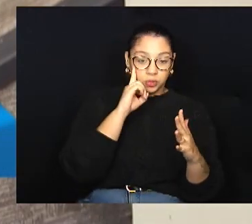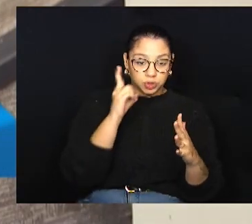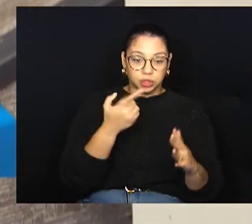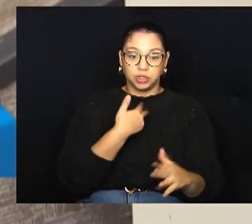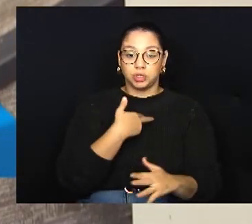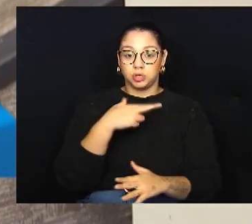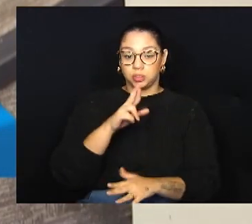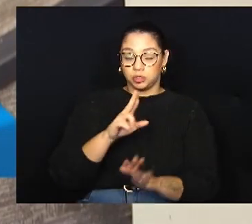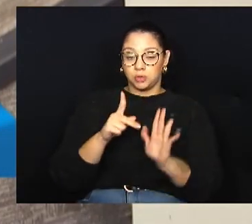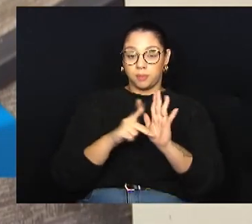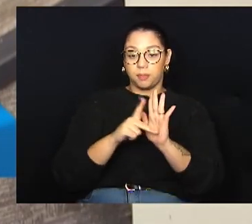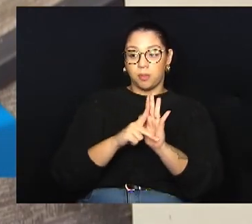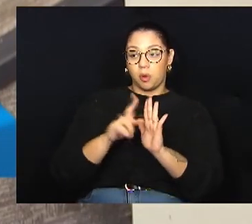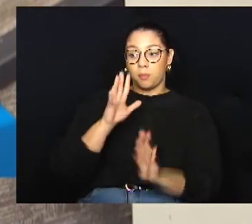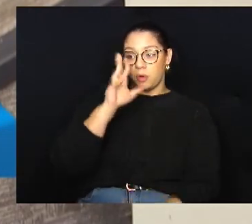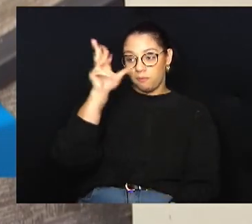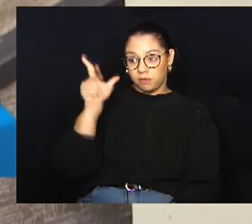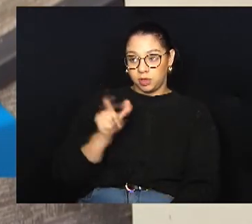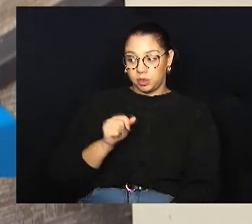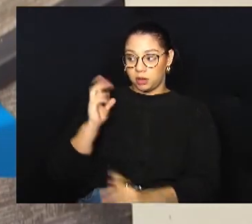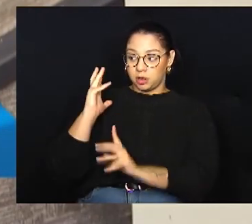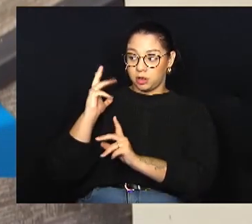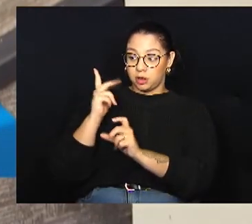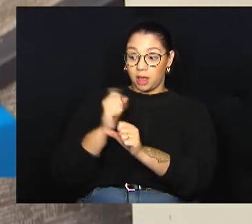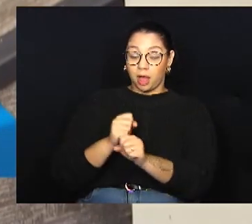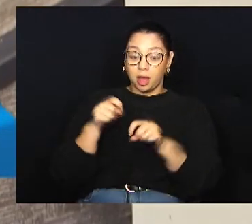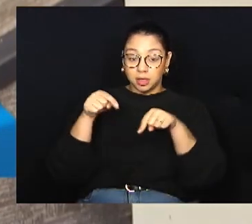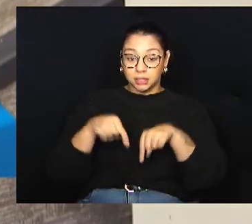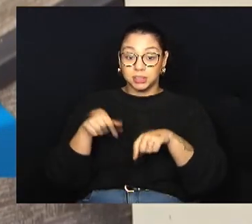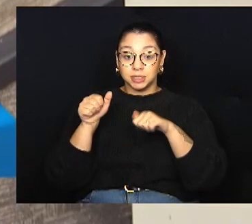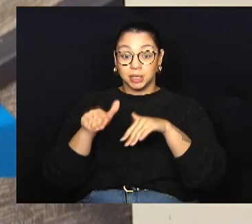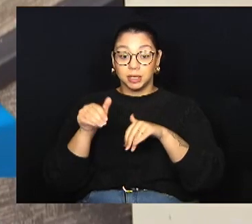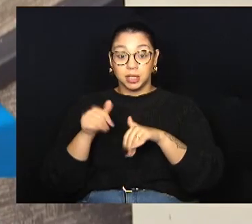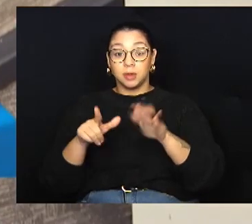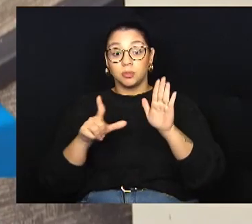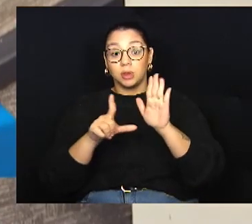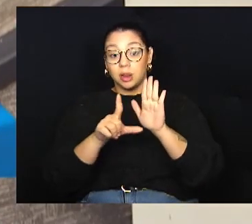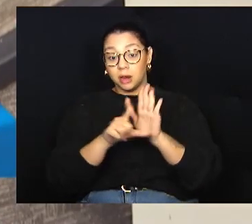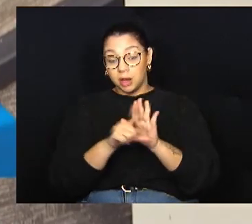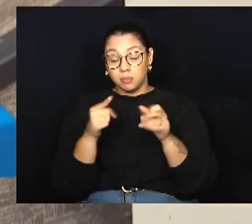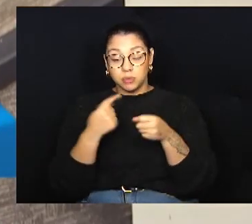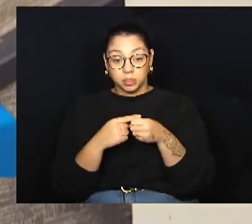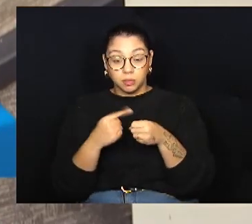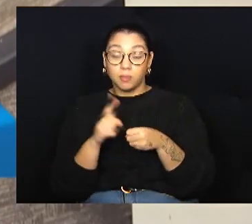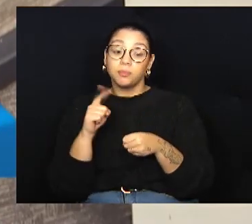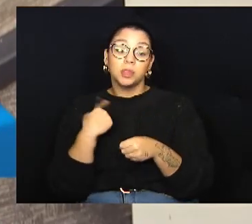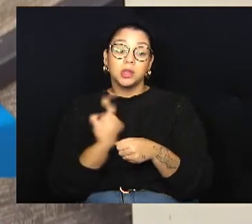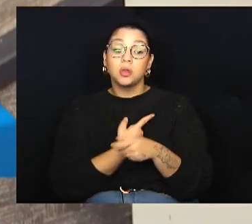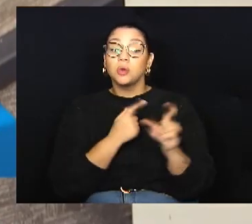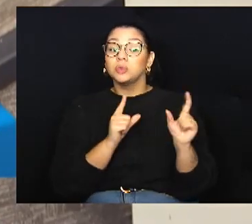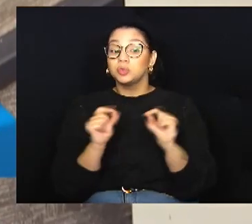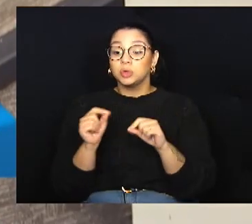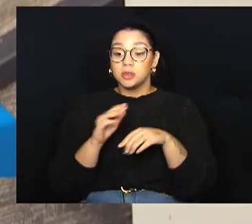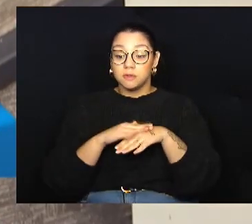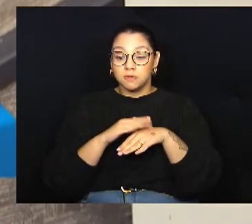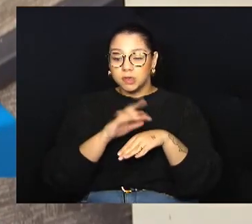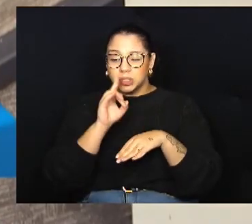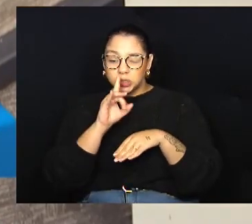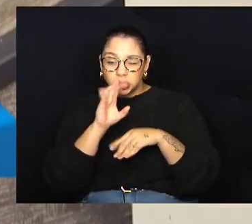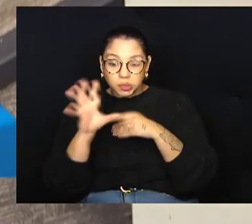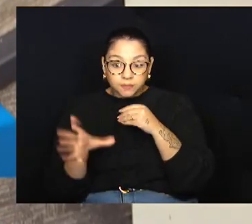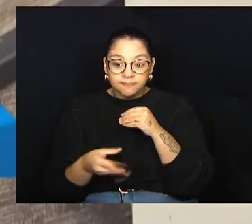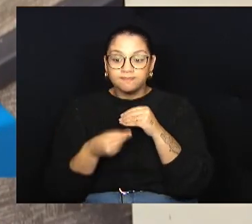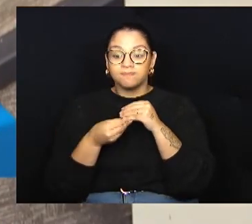matriz africana, a gente comemora em setembro aqui em Campinas, a lei municipal. E o que nós fizemos foi só uma emenda